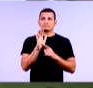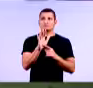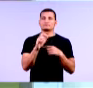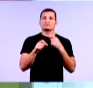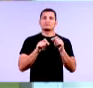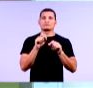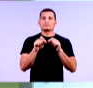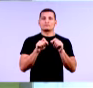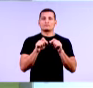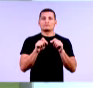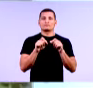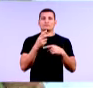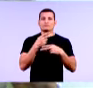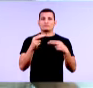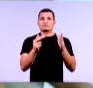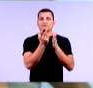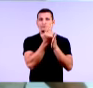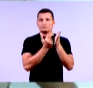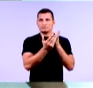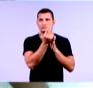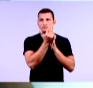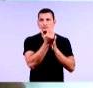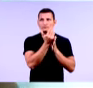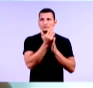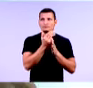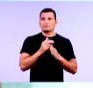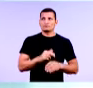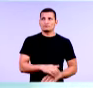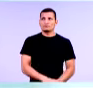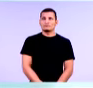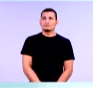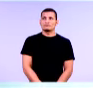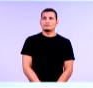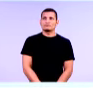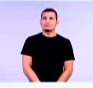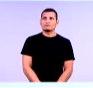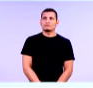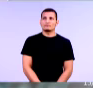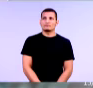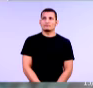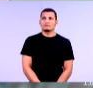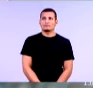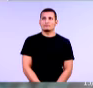um objeto graficamente, né? Então, objeto, olha